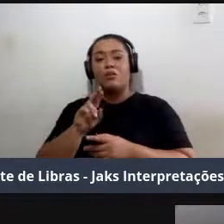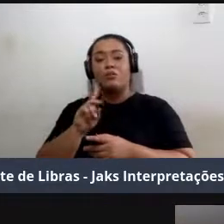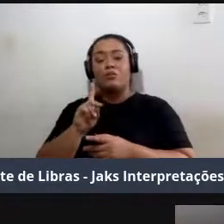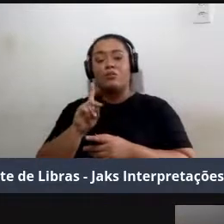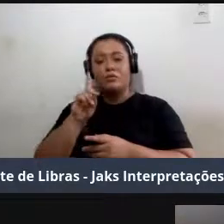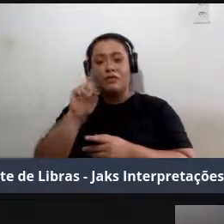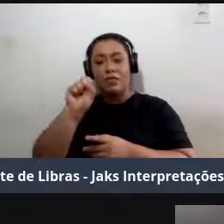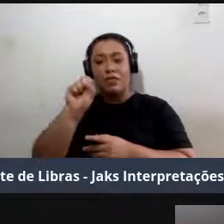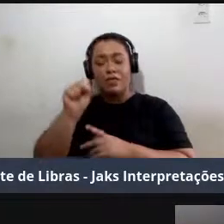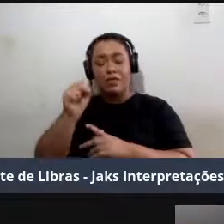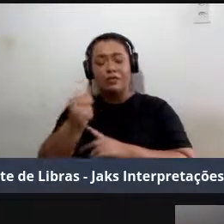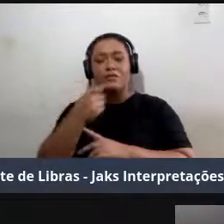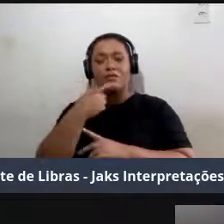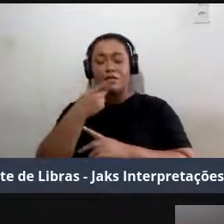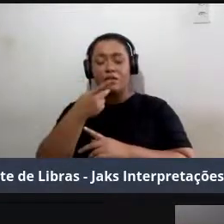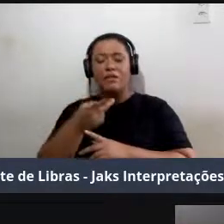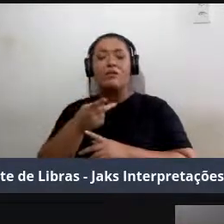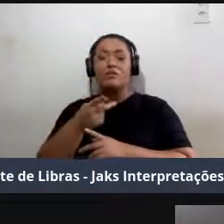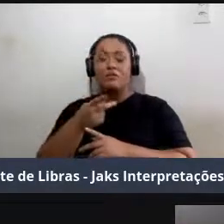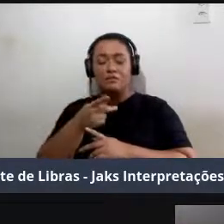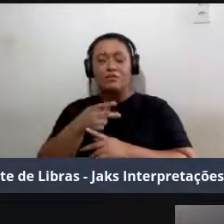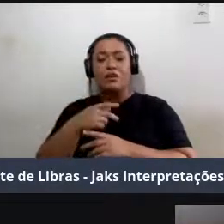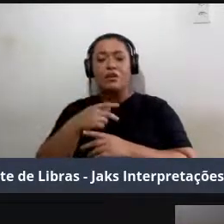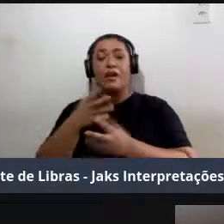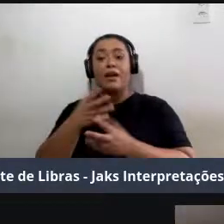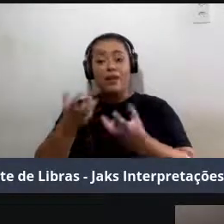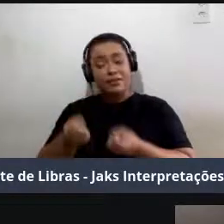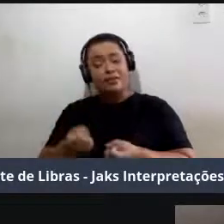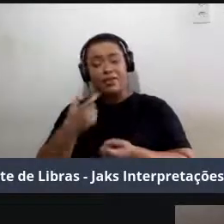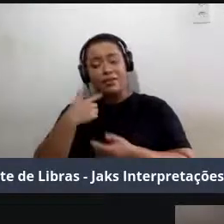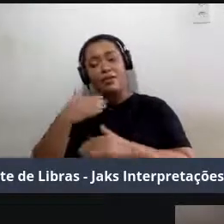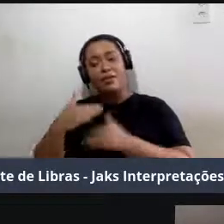seguindo e vendo Dona Lourdes, ao menos.